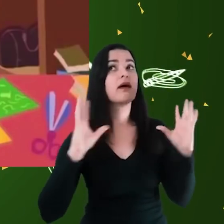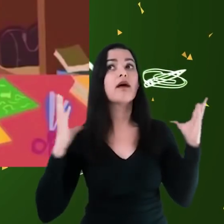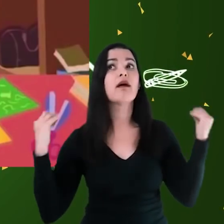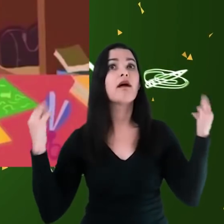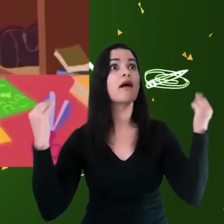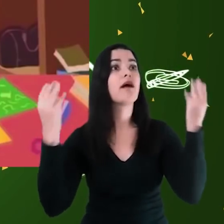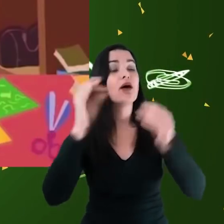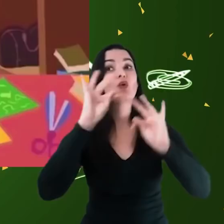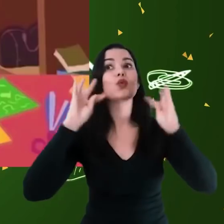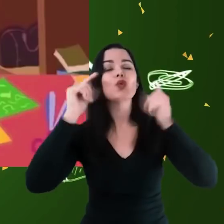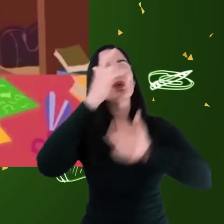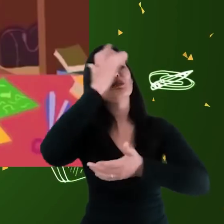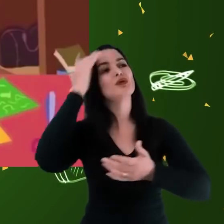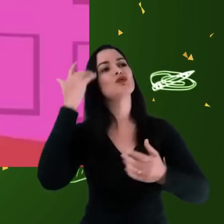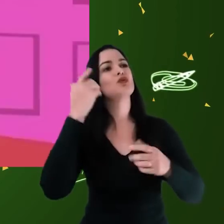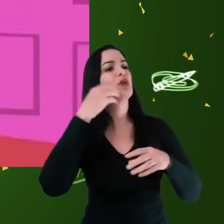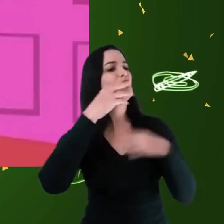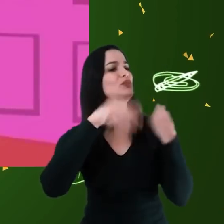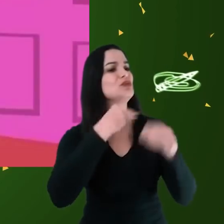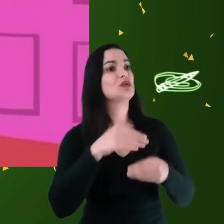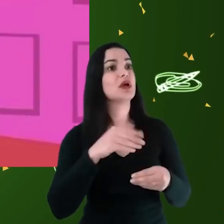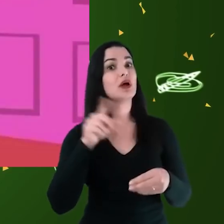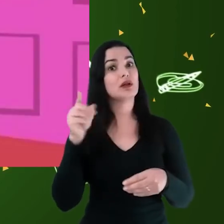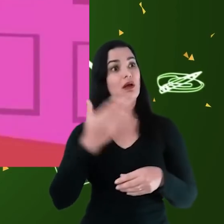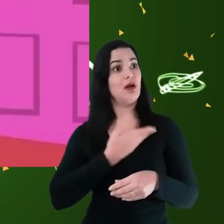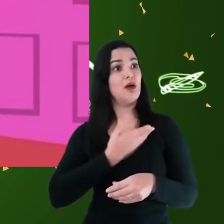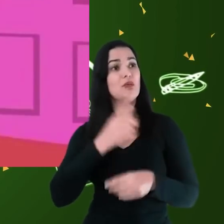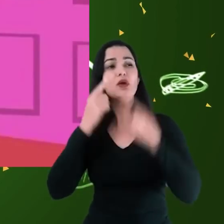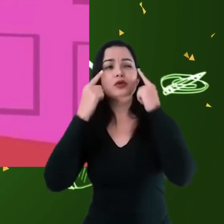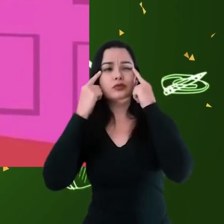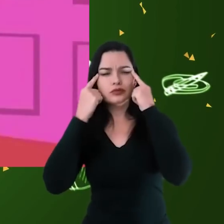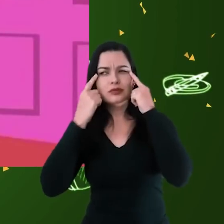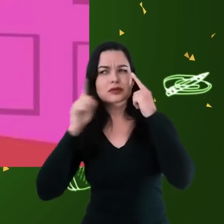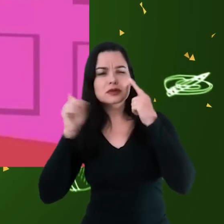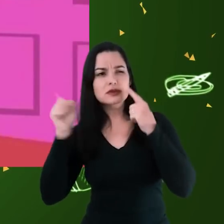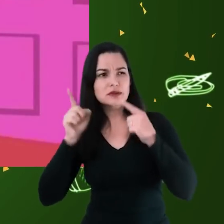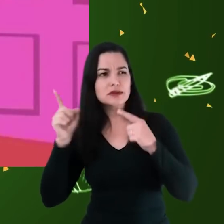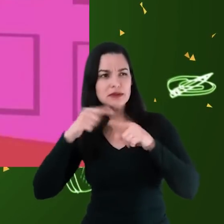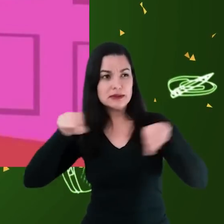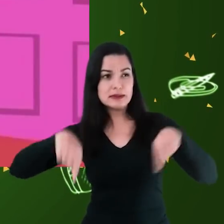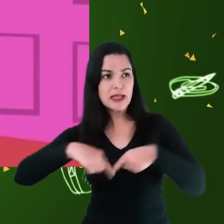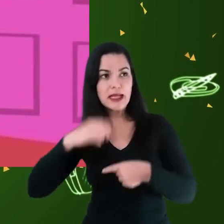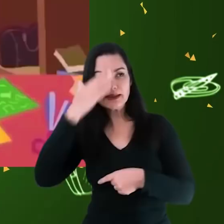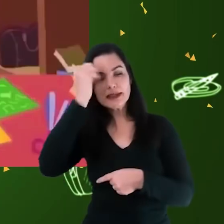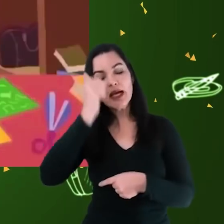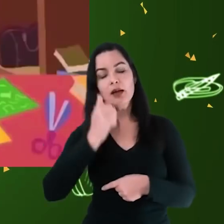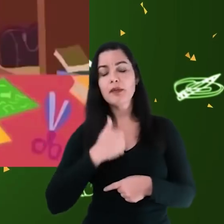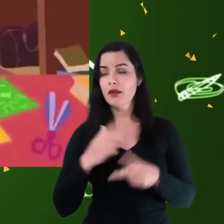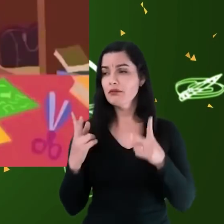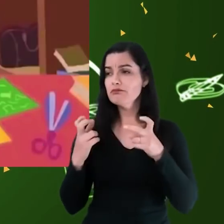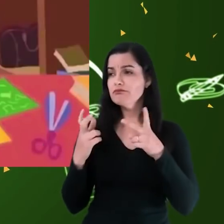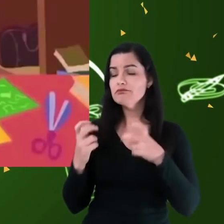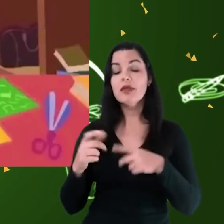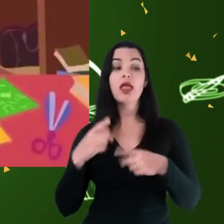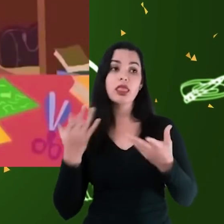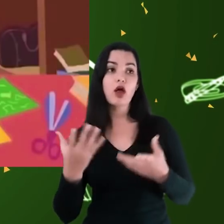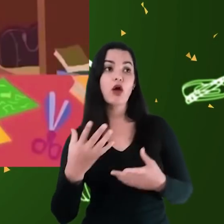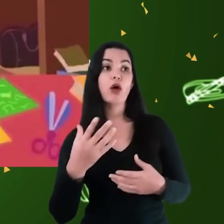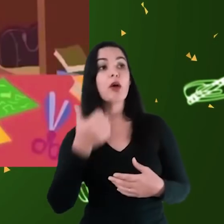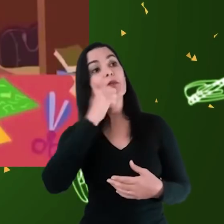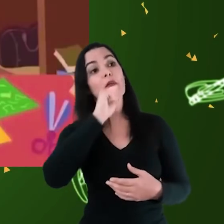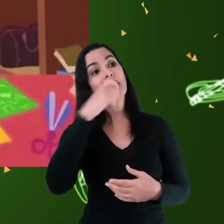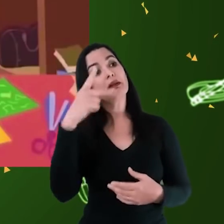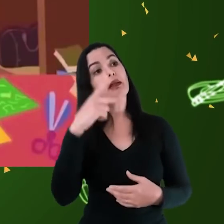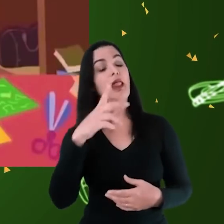é filho de japonês com baiana, lembra? Ah, mas aqueles olhos puxados não enganam ninguém. Ah, isso daí é